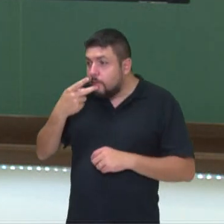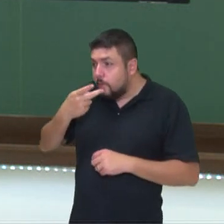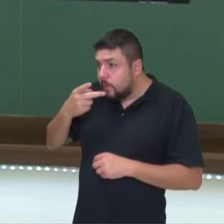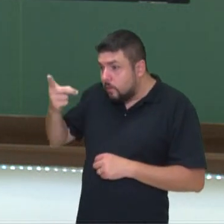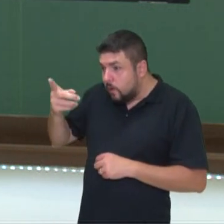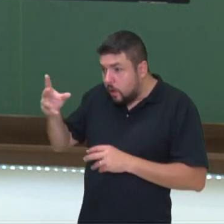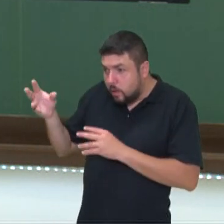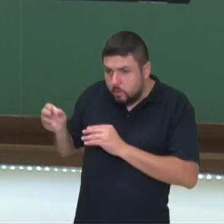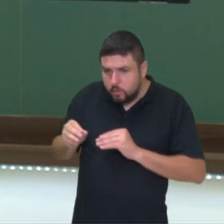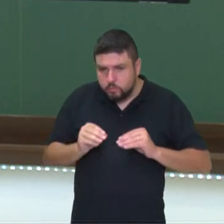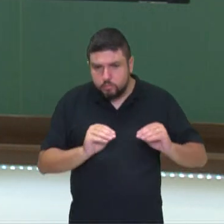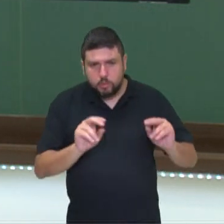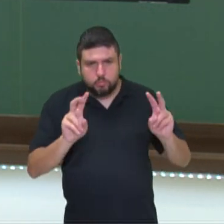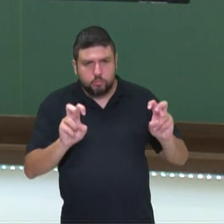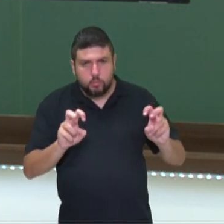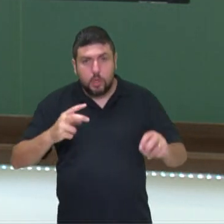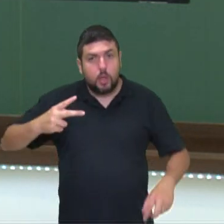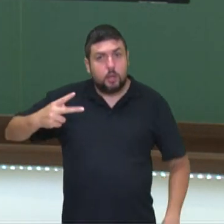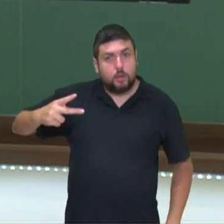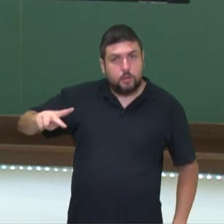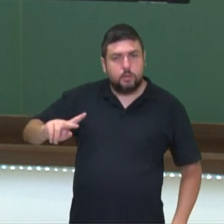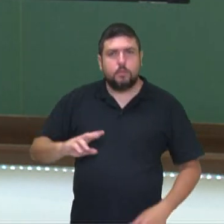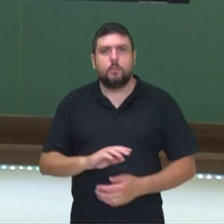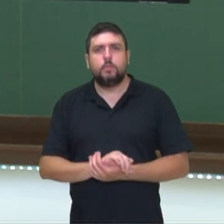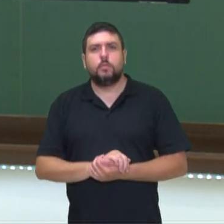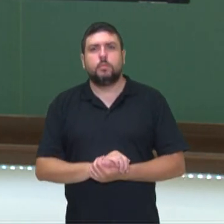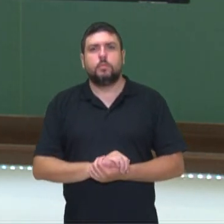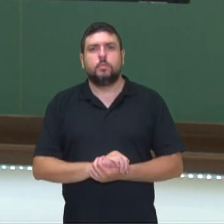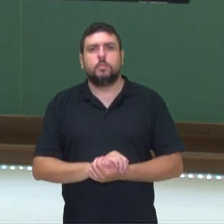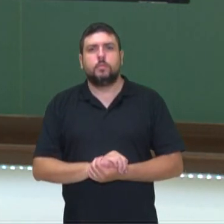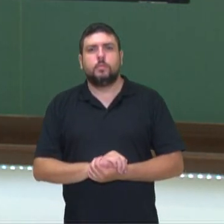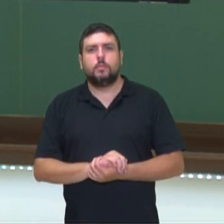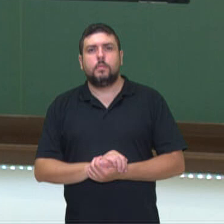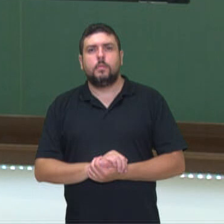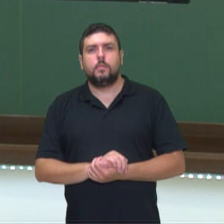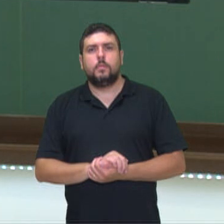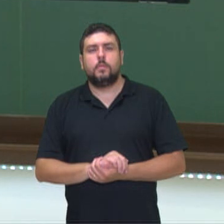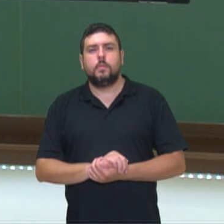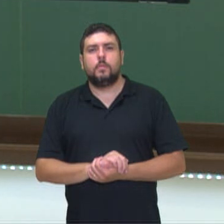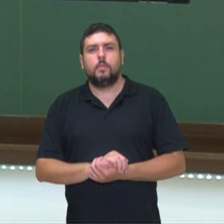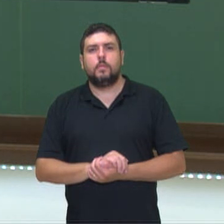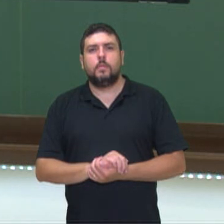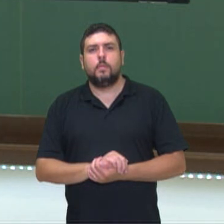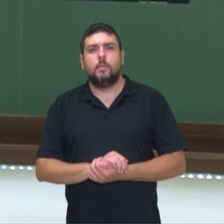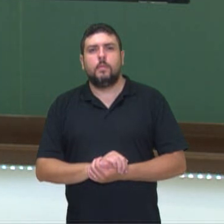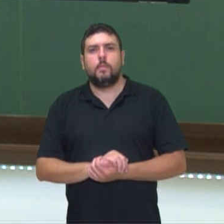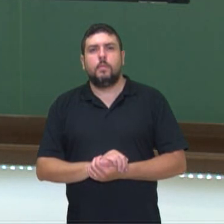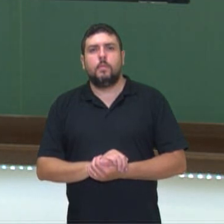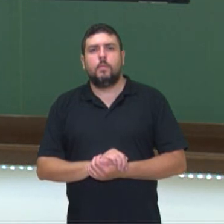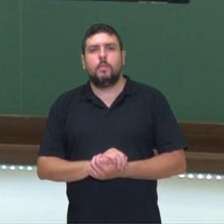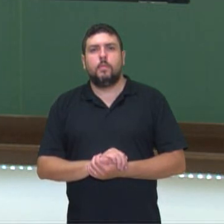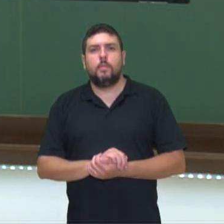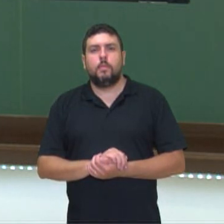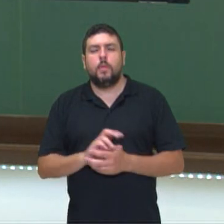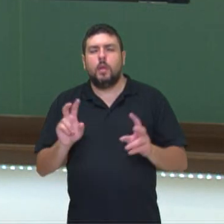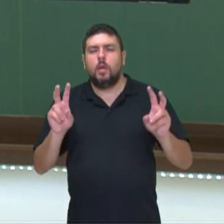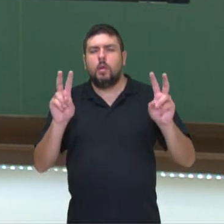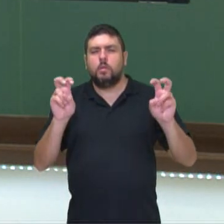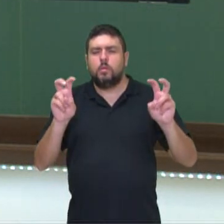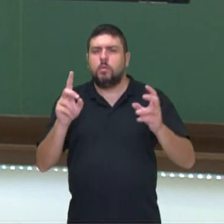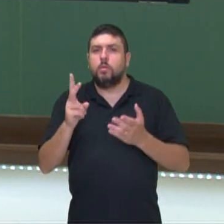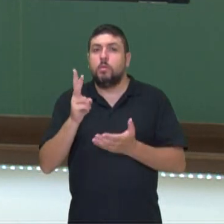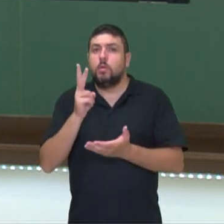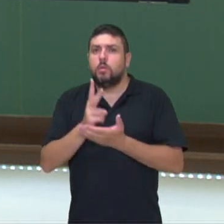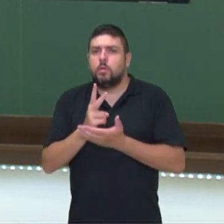fala dessa pessoa que foi entrevistada. Os títulos sempre terão destaque. Os títulos,